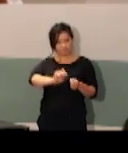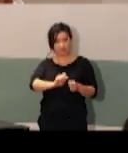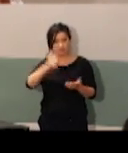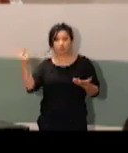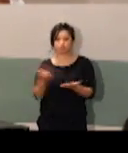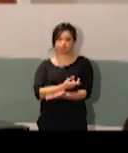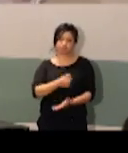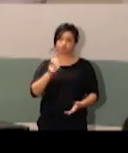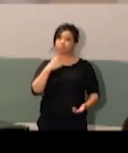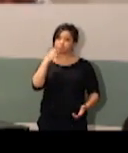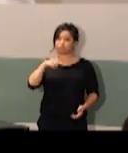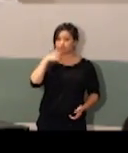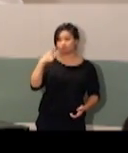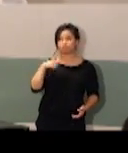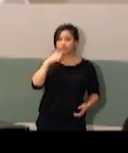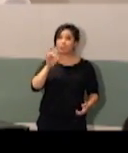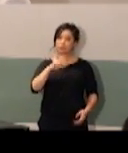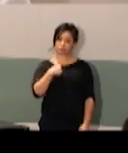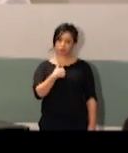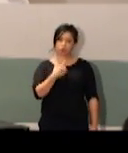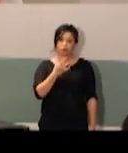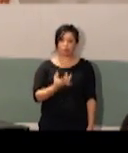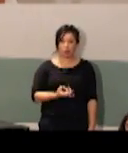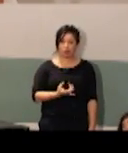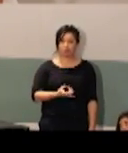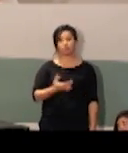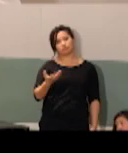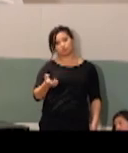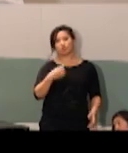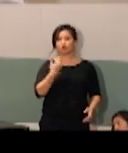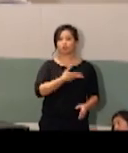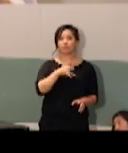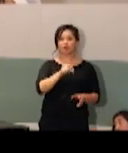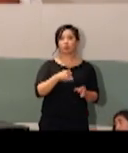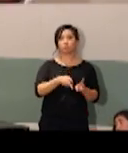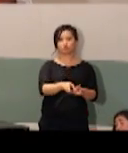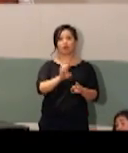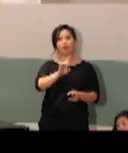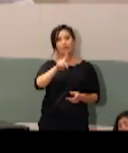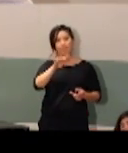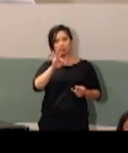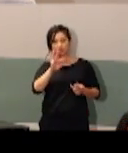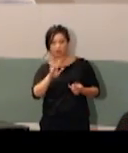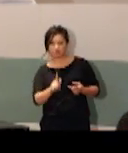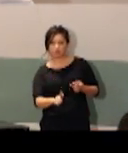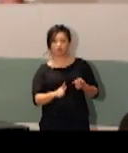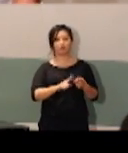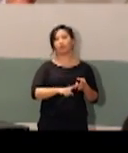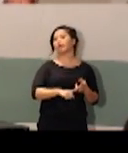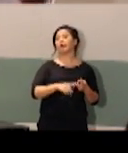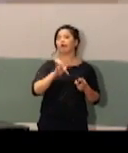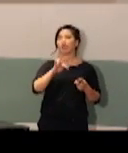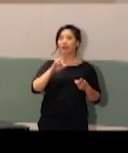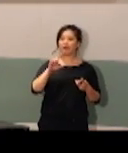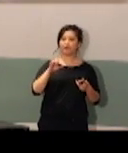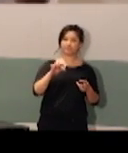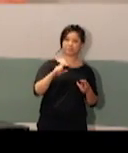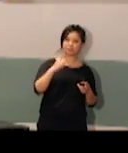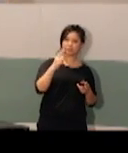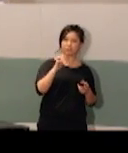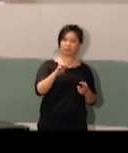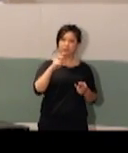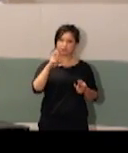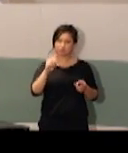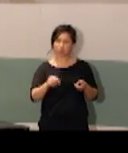sistema viário, que foi interrompido, EPTG, EEP, ADF 150, e fazer os estacionamentos que deixamos, com a ajuda